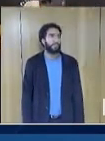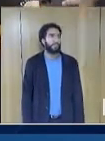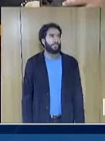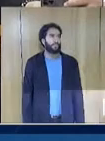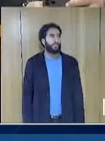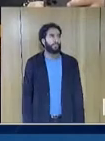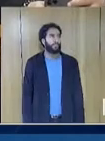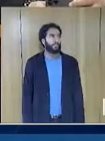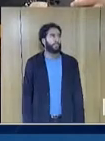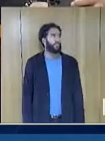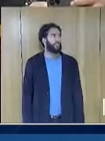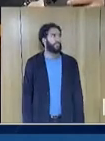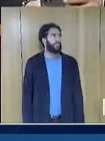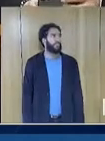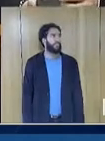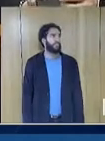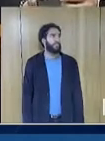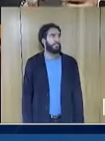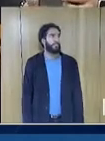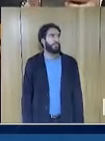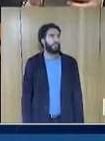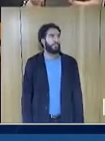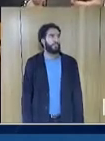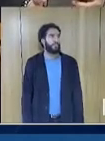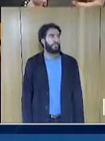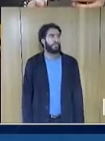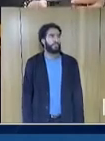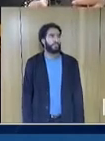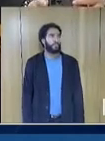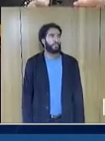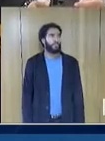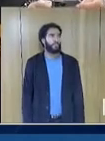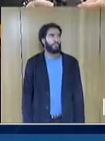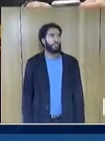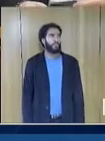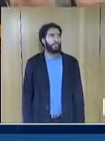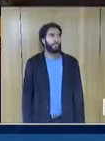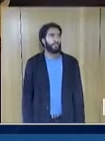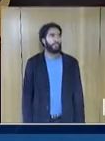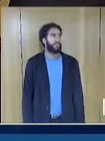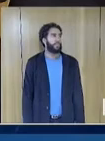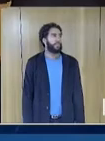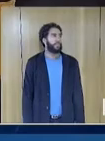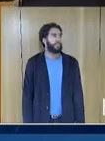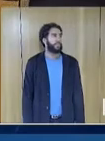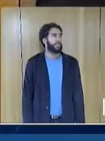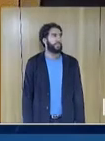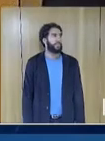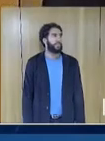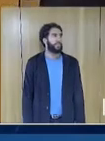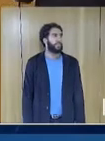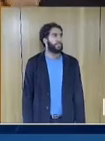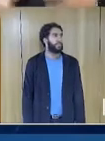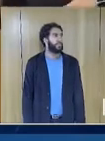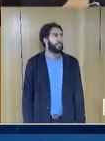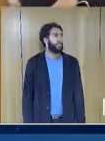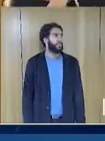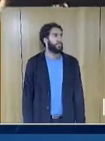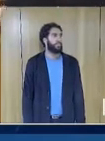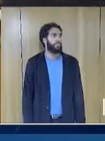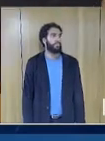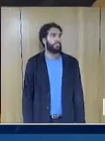novo, importantíssimo para a investigação da Marielle Franco, porque até então eles